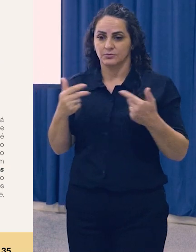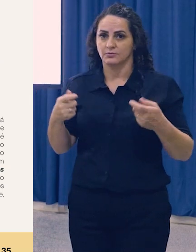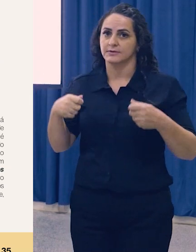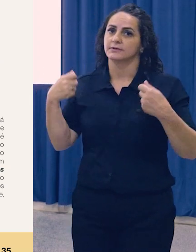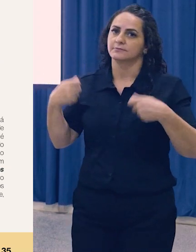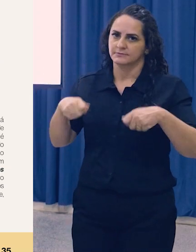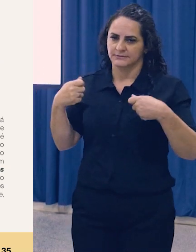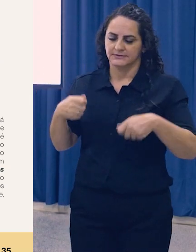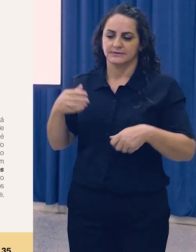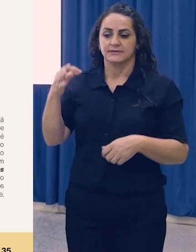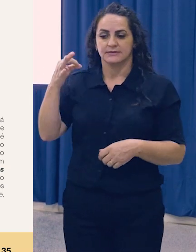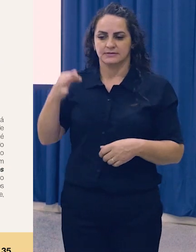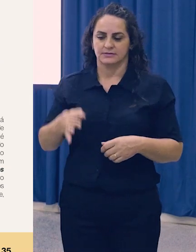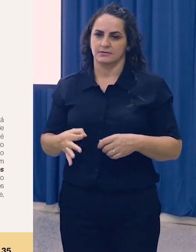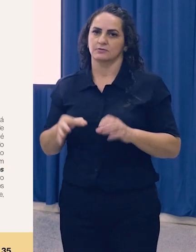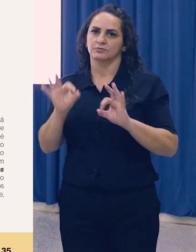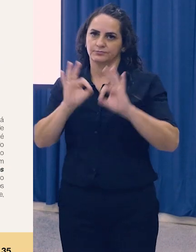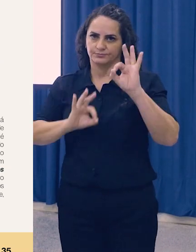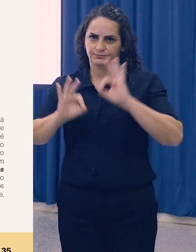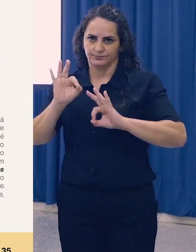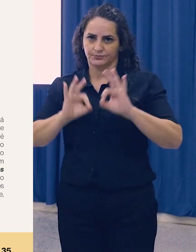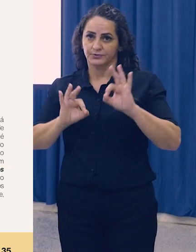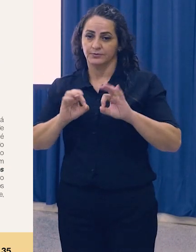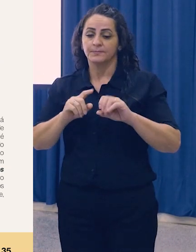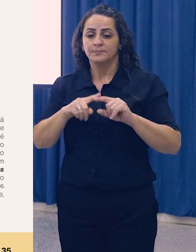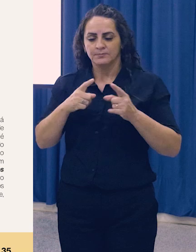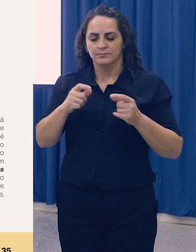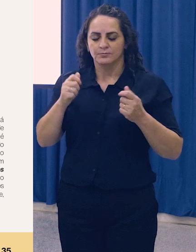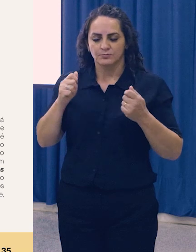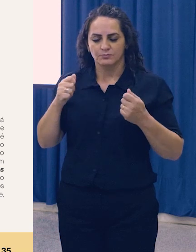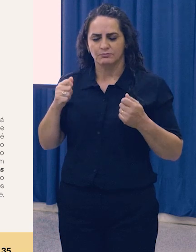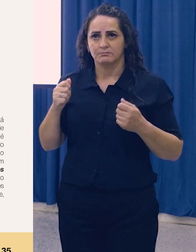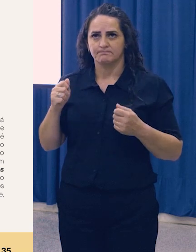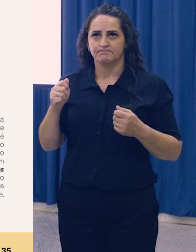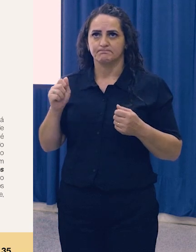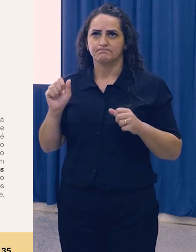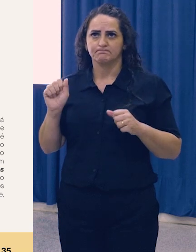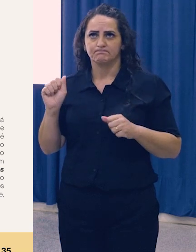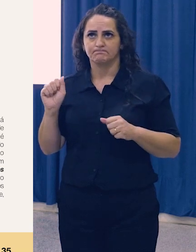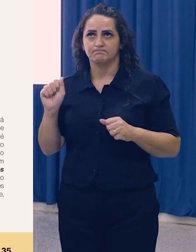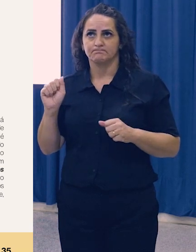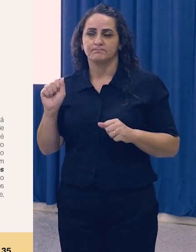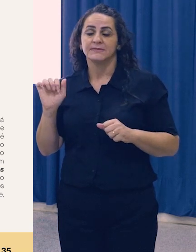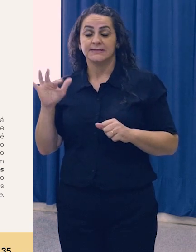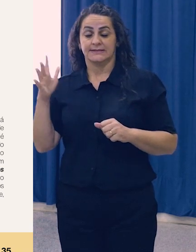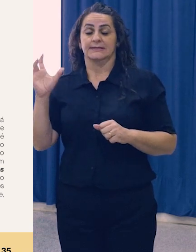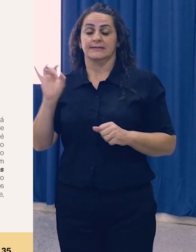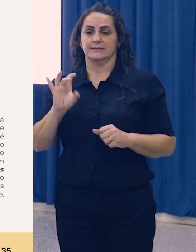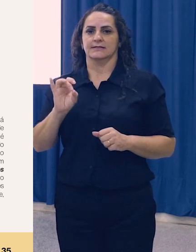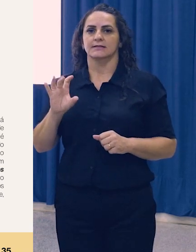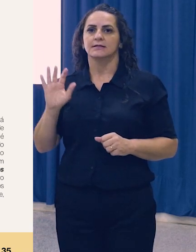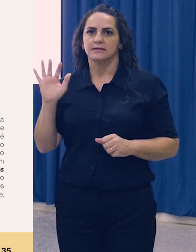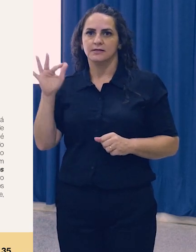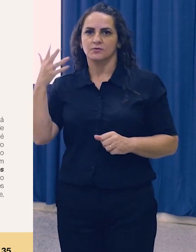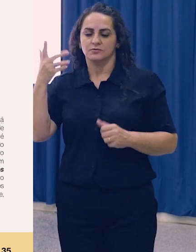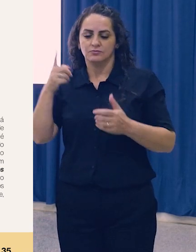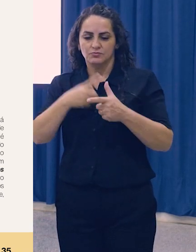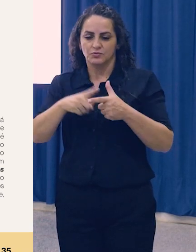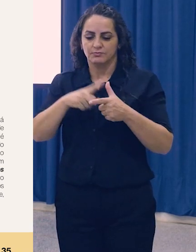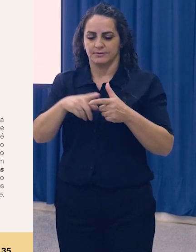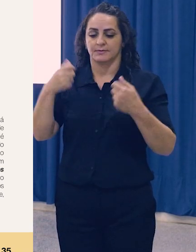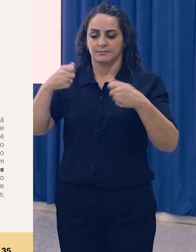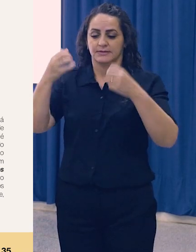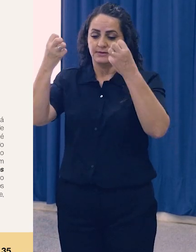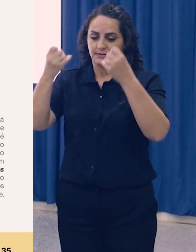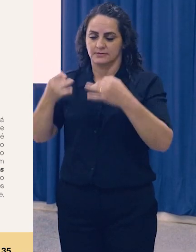as fotos, todas as divulgações. Claro, podem acontecer contratempos, mas assim, você tem que se justificar, né? E também ser transparente no